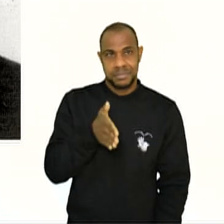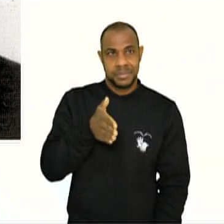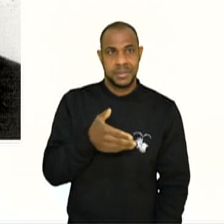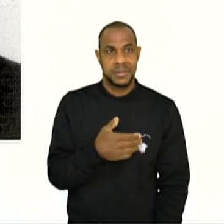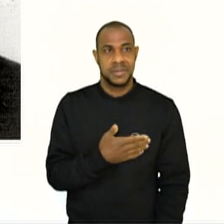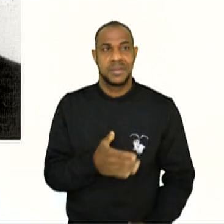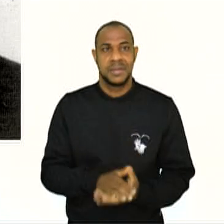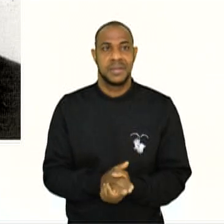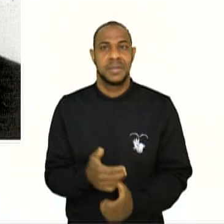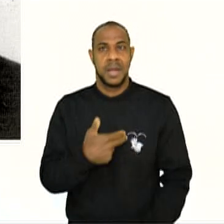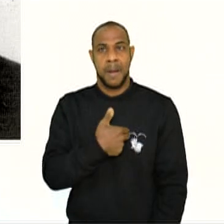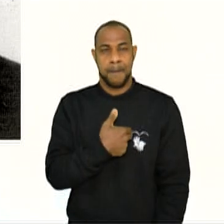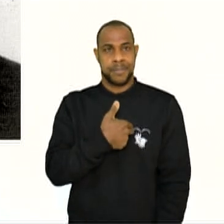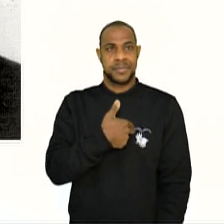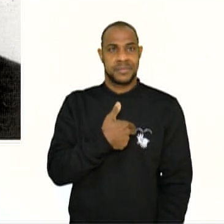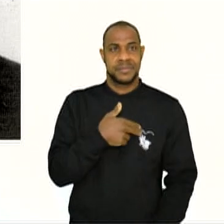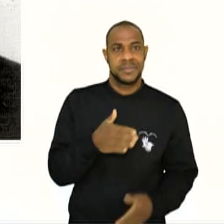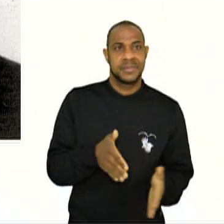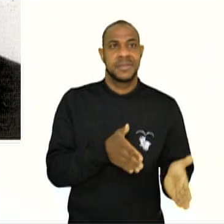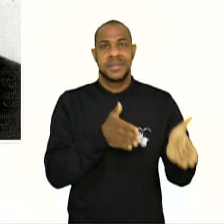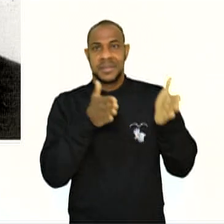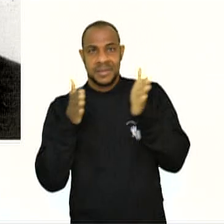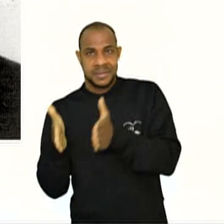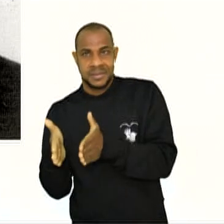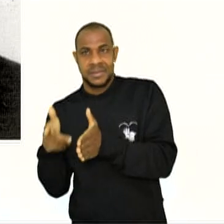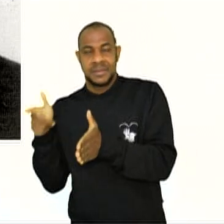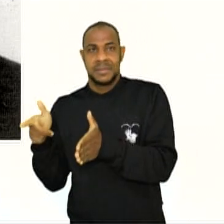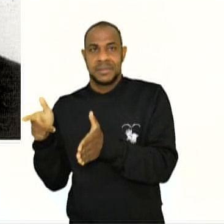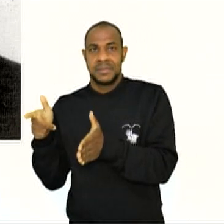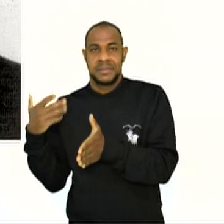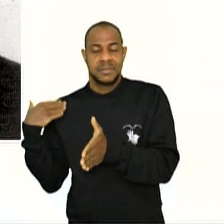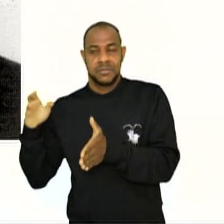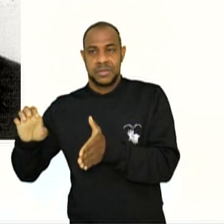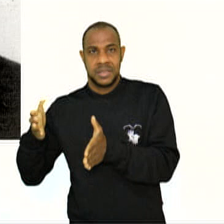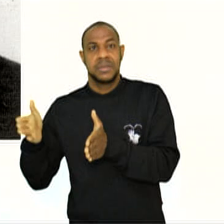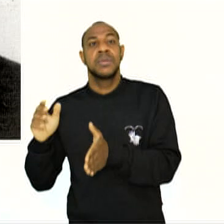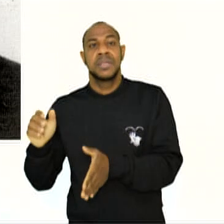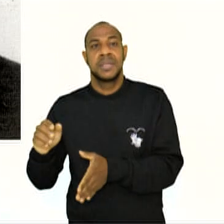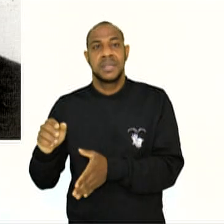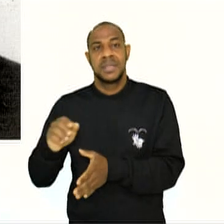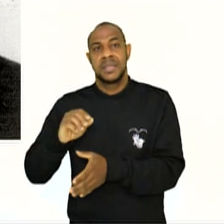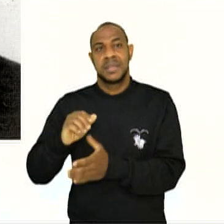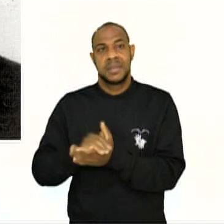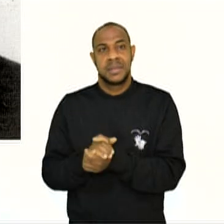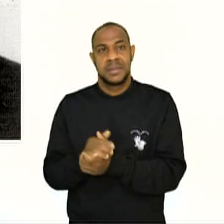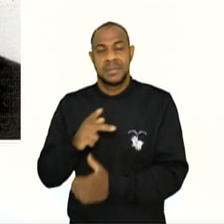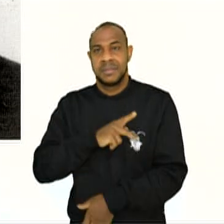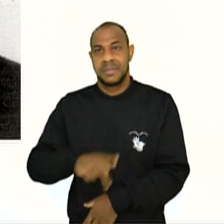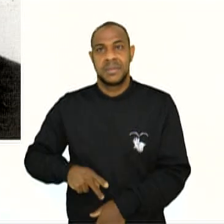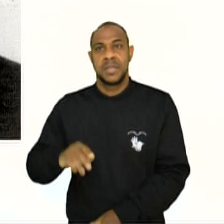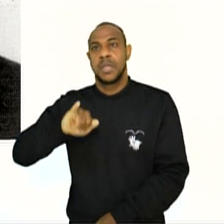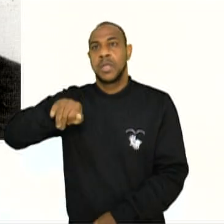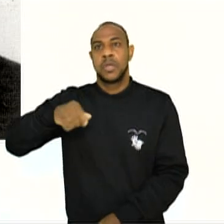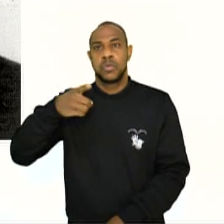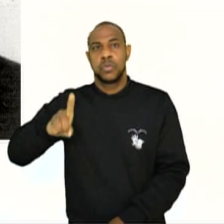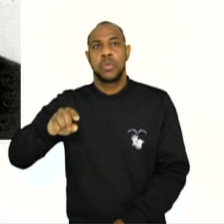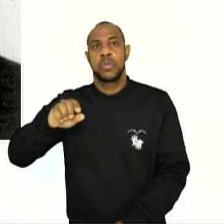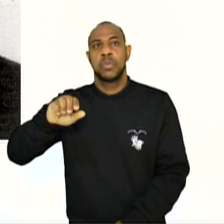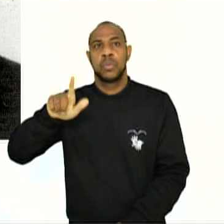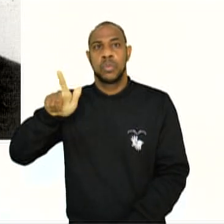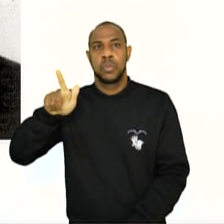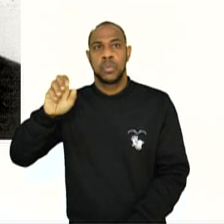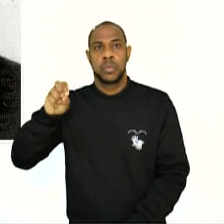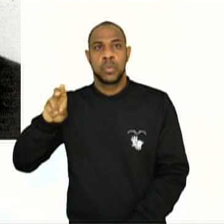uma fotografia do Getúlio Vargas e à direita, a fotografia do presidente João Goulart.